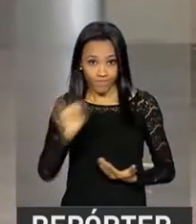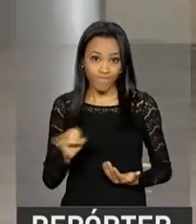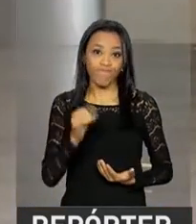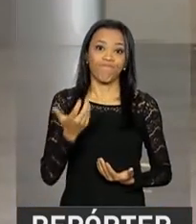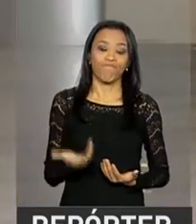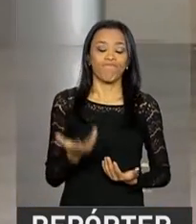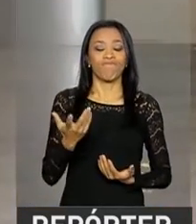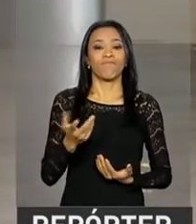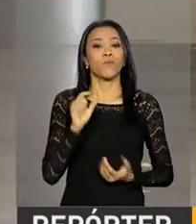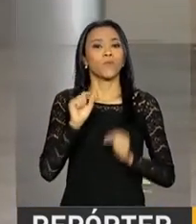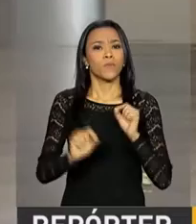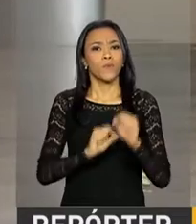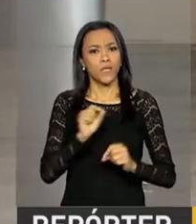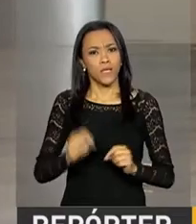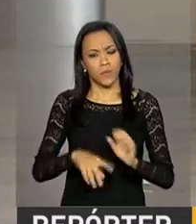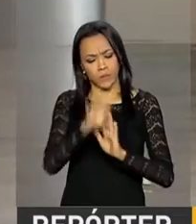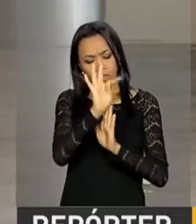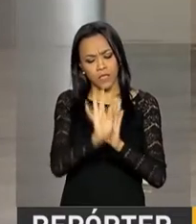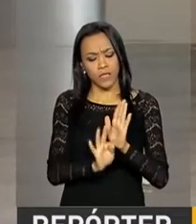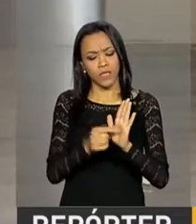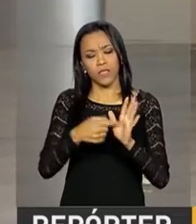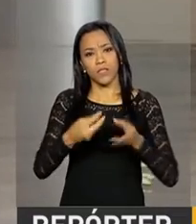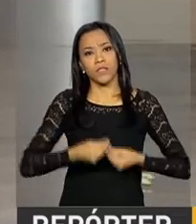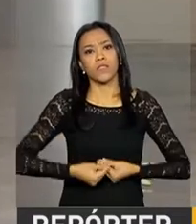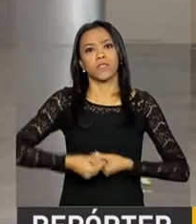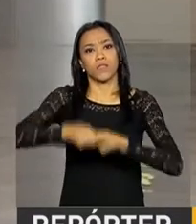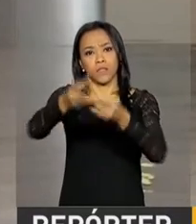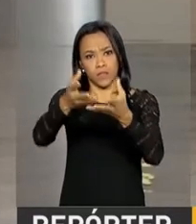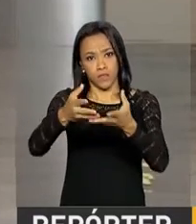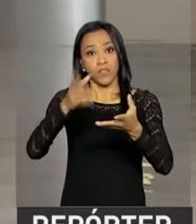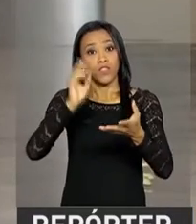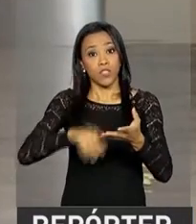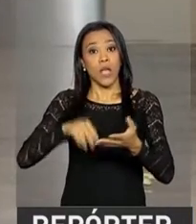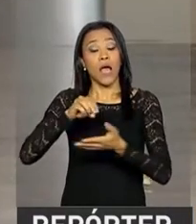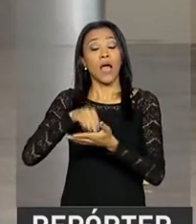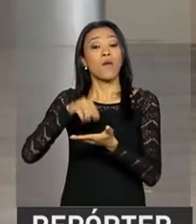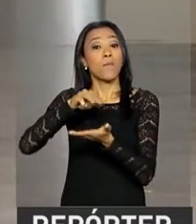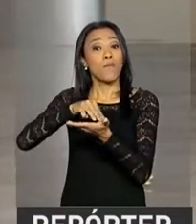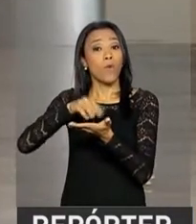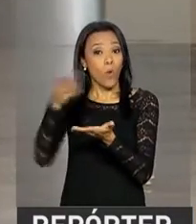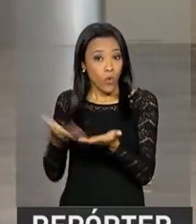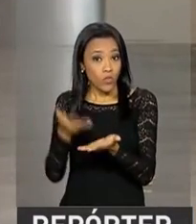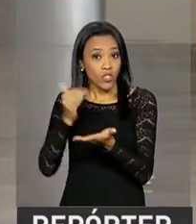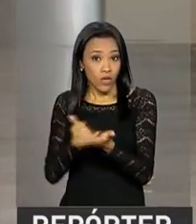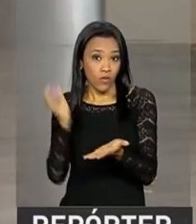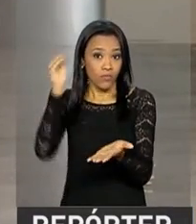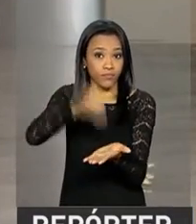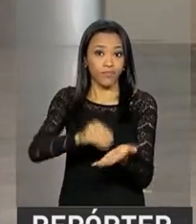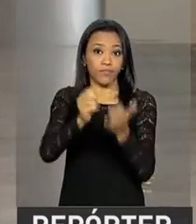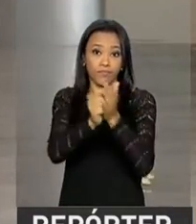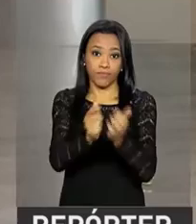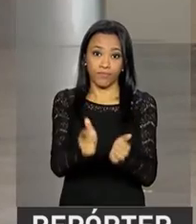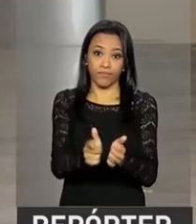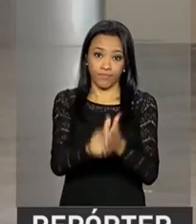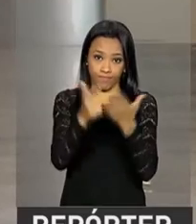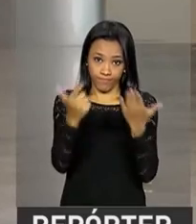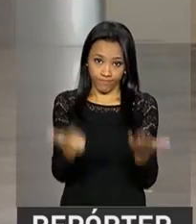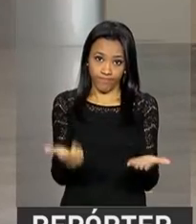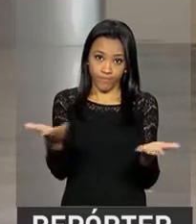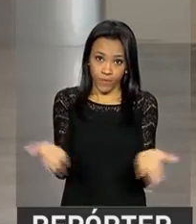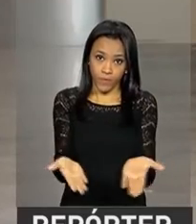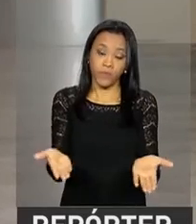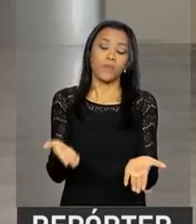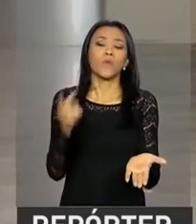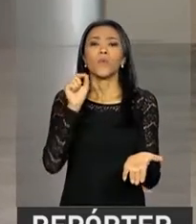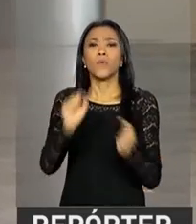que comunica o envio do texto ao congresso nacional foi publicada no diário oficial da união de hoje segundo o ministério da fazenda o projeto de recuperação